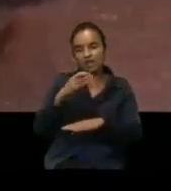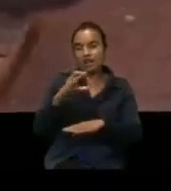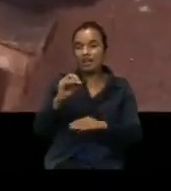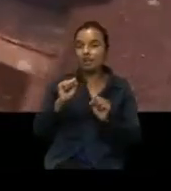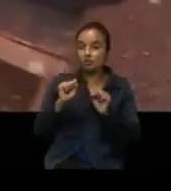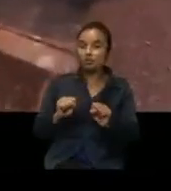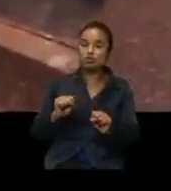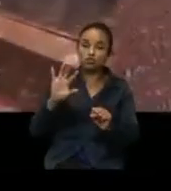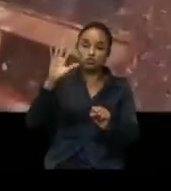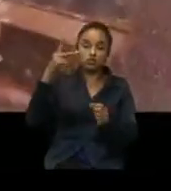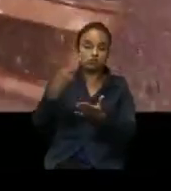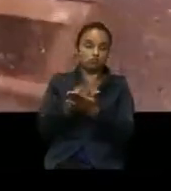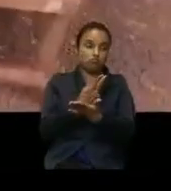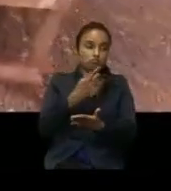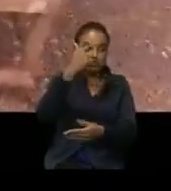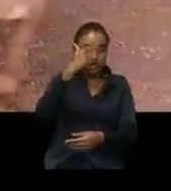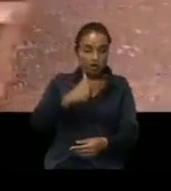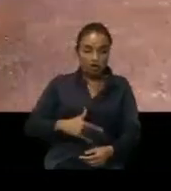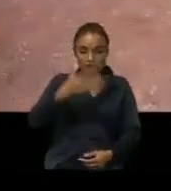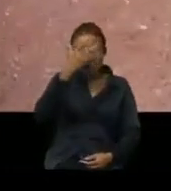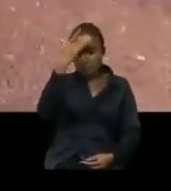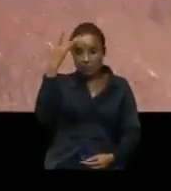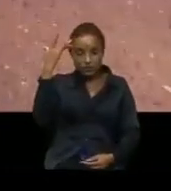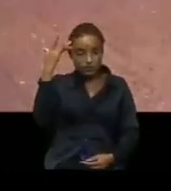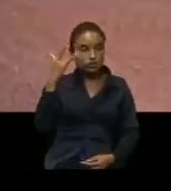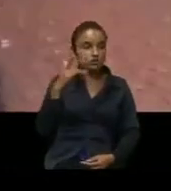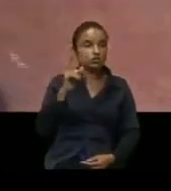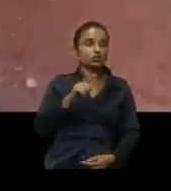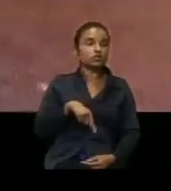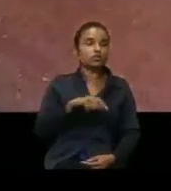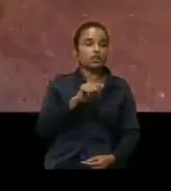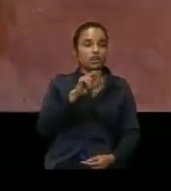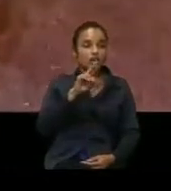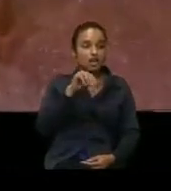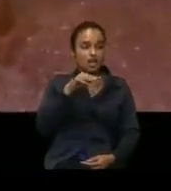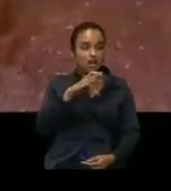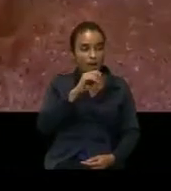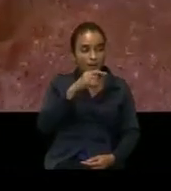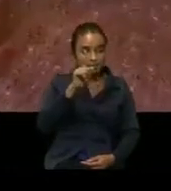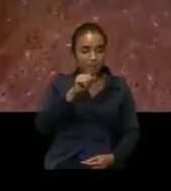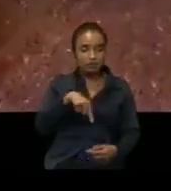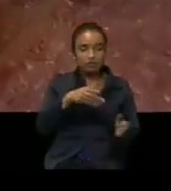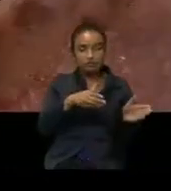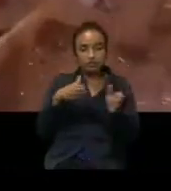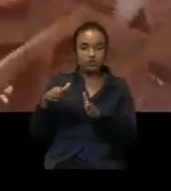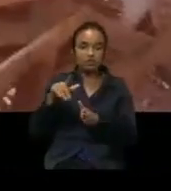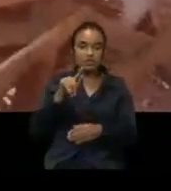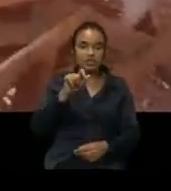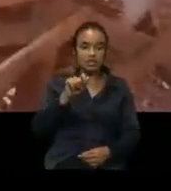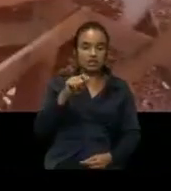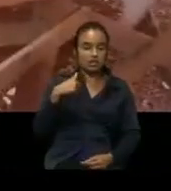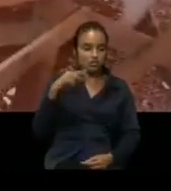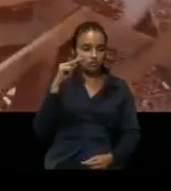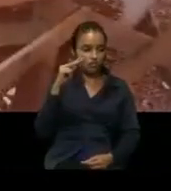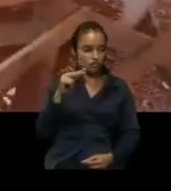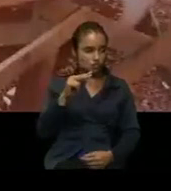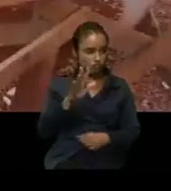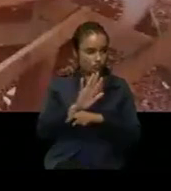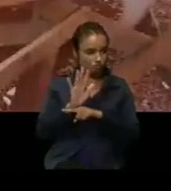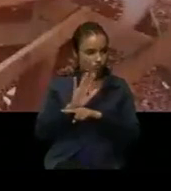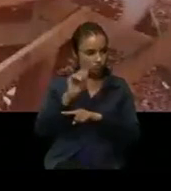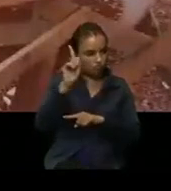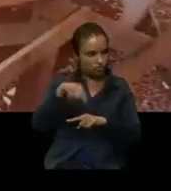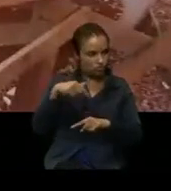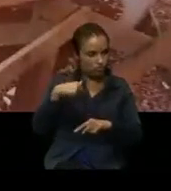Então, a gente tem o corte, tem um gabarito ali para ele poder fazer a armação. Essa daí, se puder pausar, é